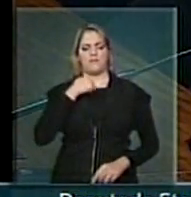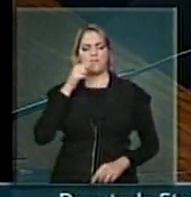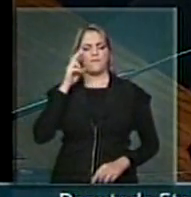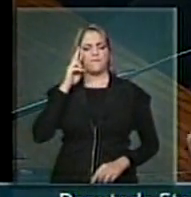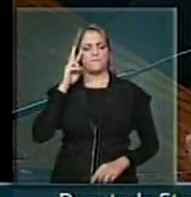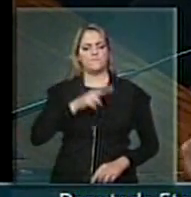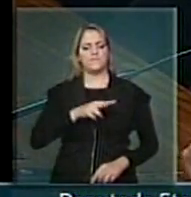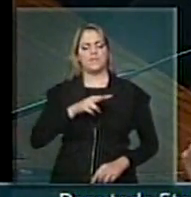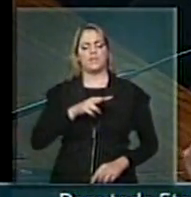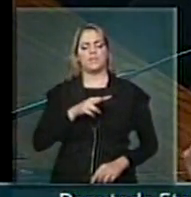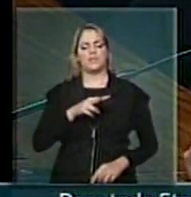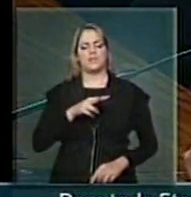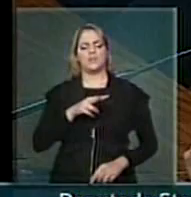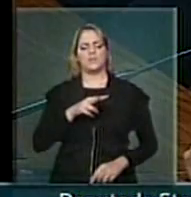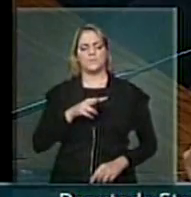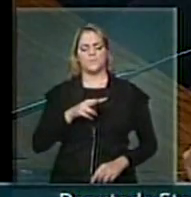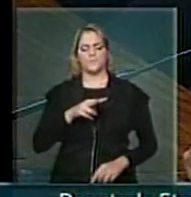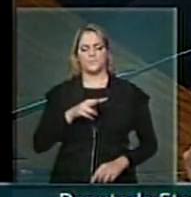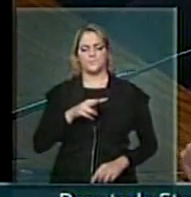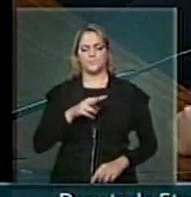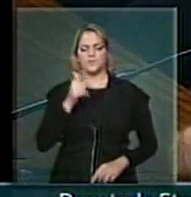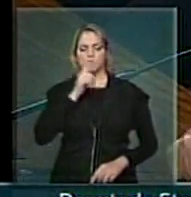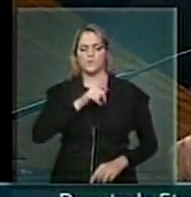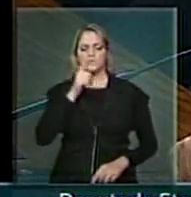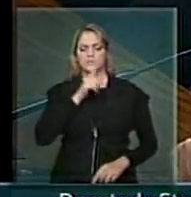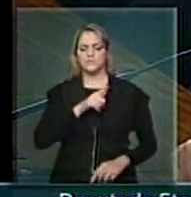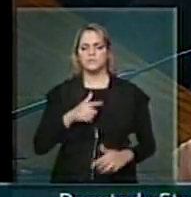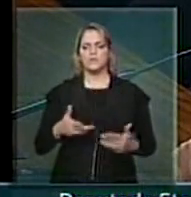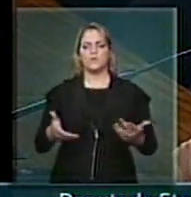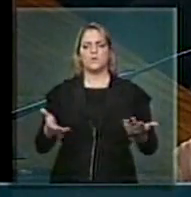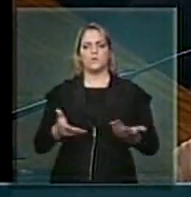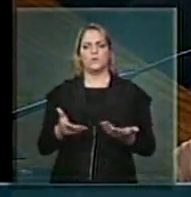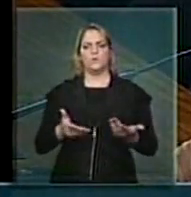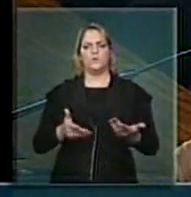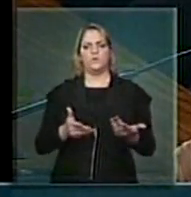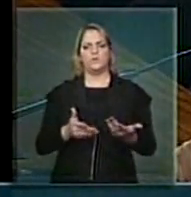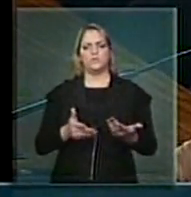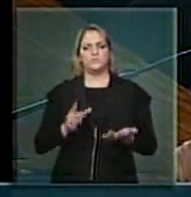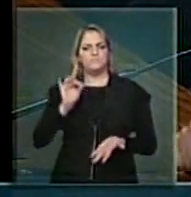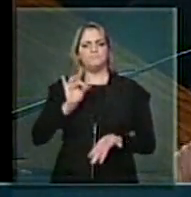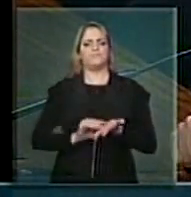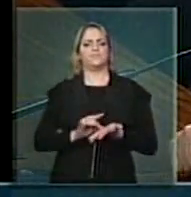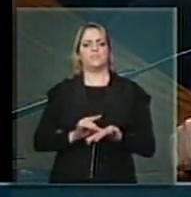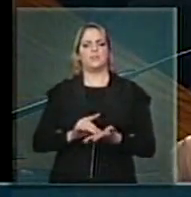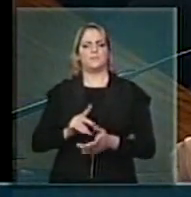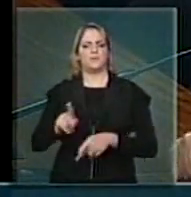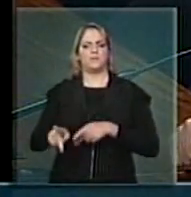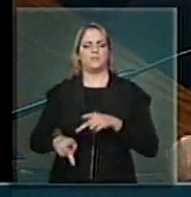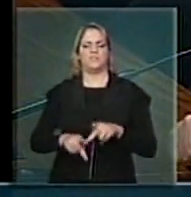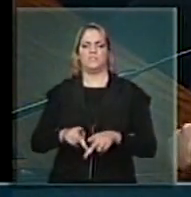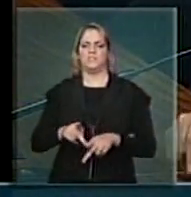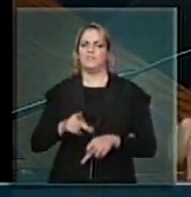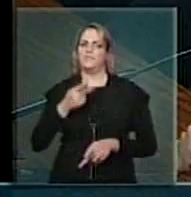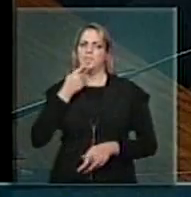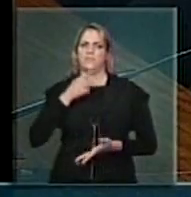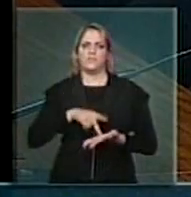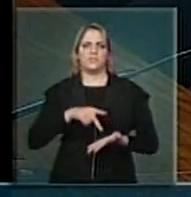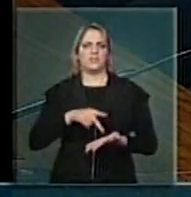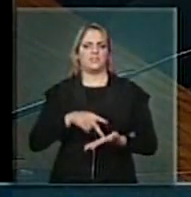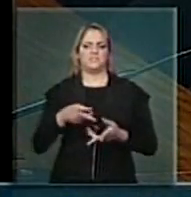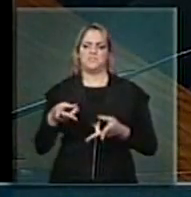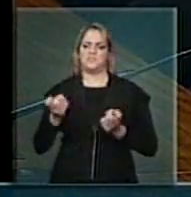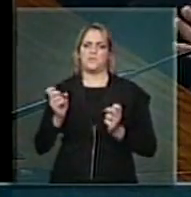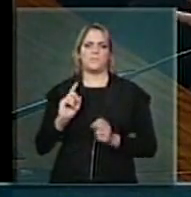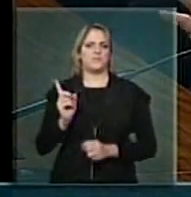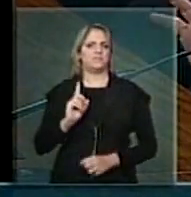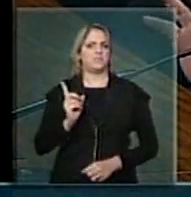vendo resultados disso hoje lá na ponta. Não vejo e não